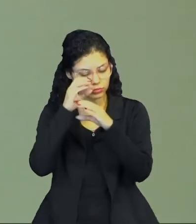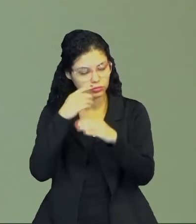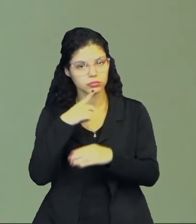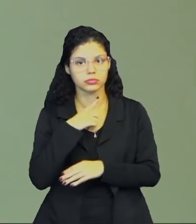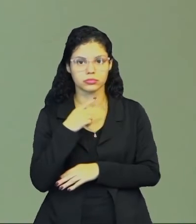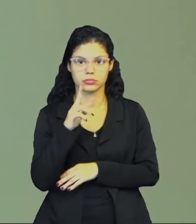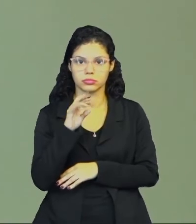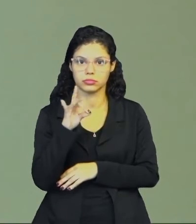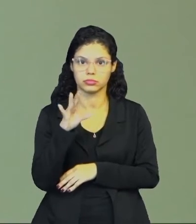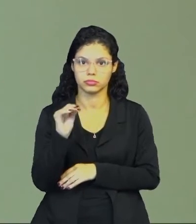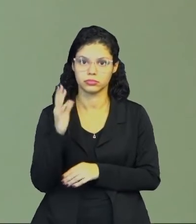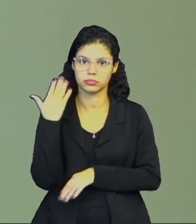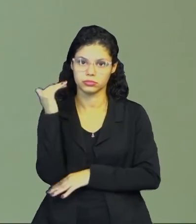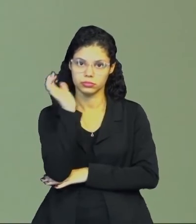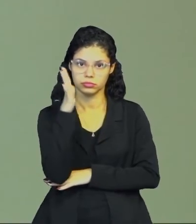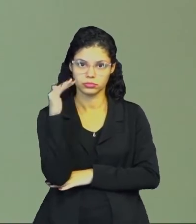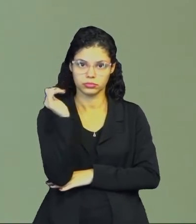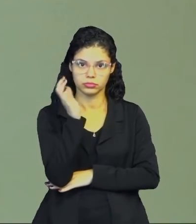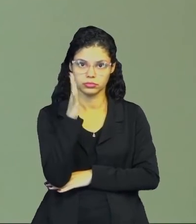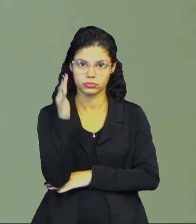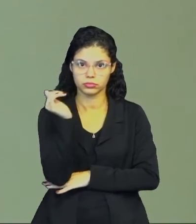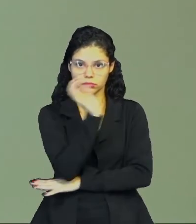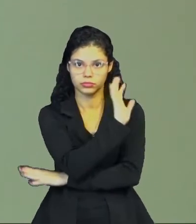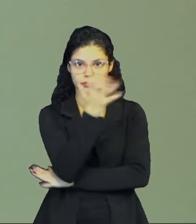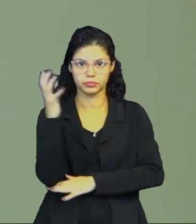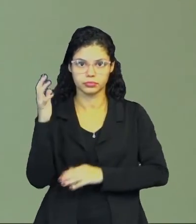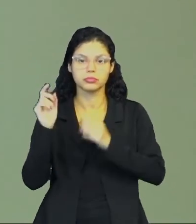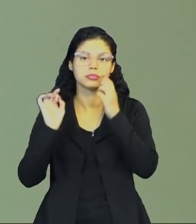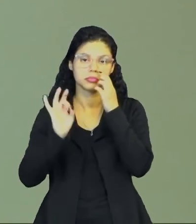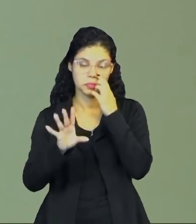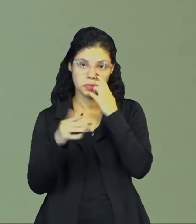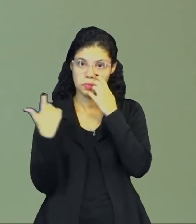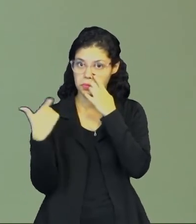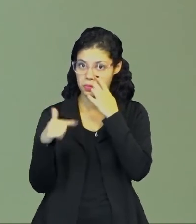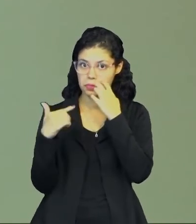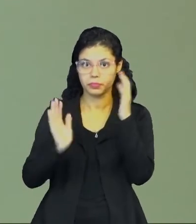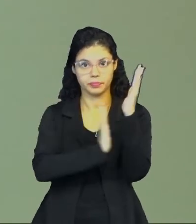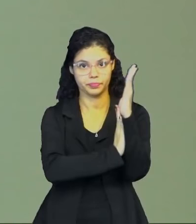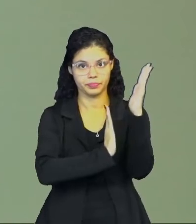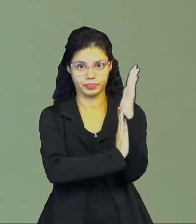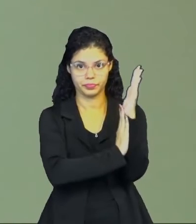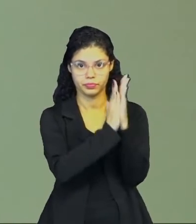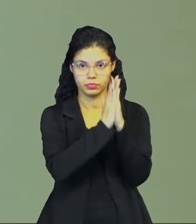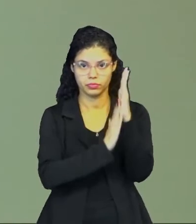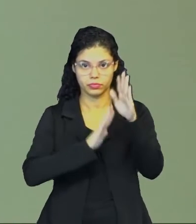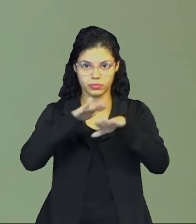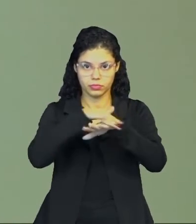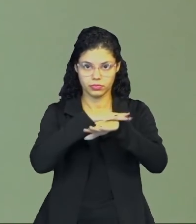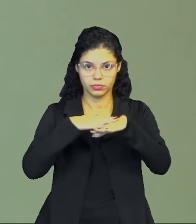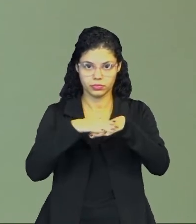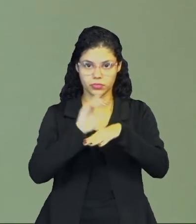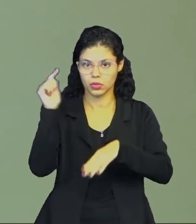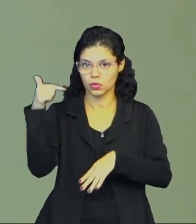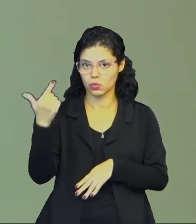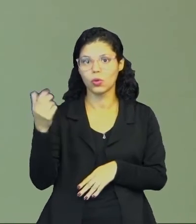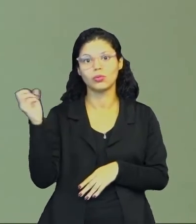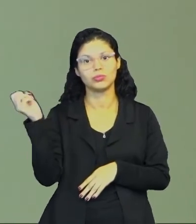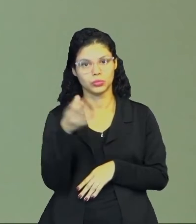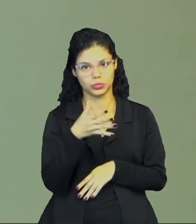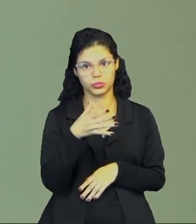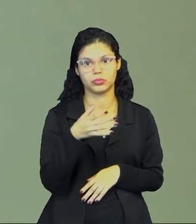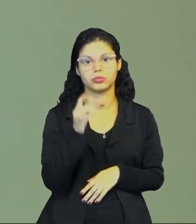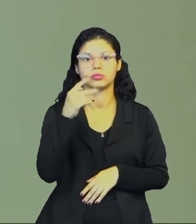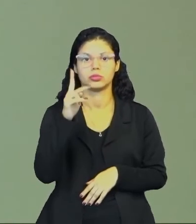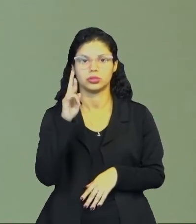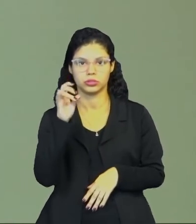antigamente, as algas elas eram consideradas plantas, mas aí elas não tinham tecidos verdadeiros. Então, se foi feito um novo reino, né, que é o